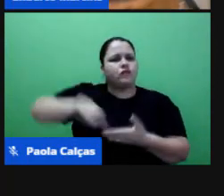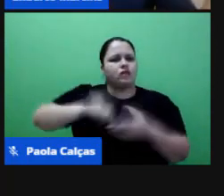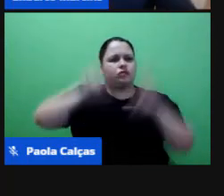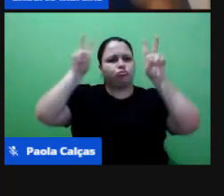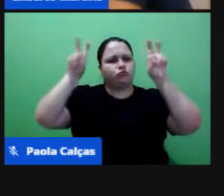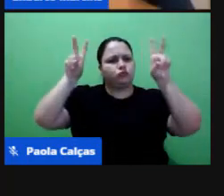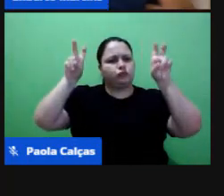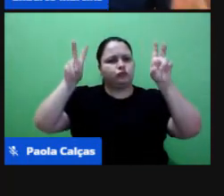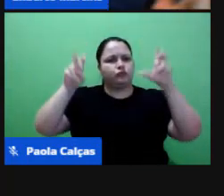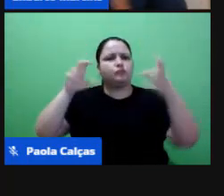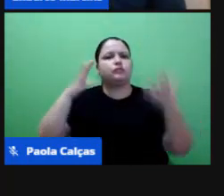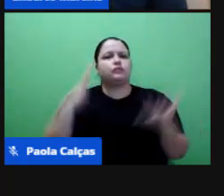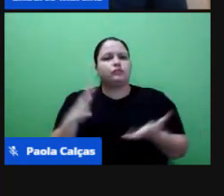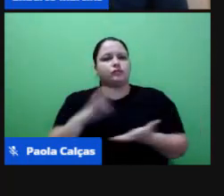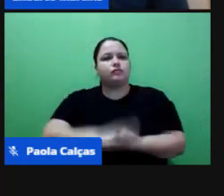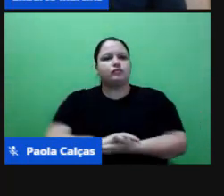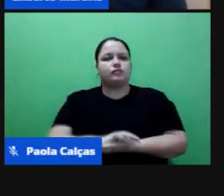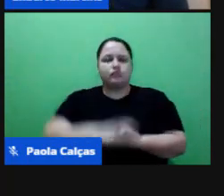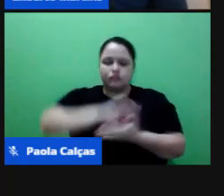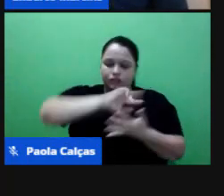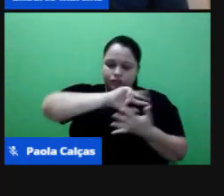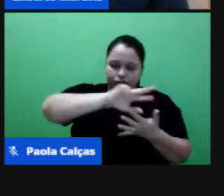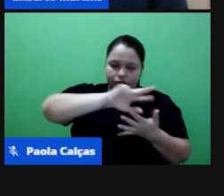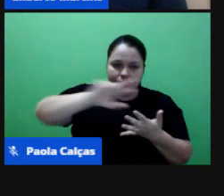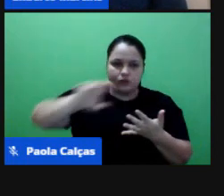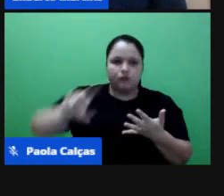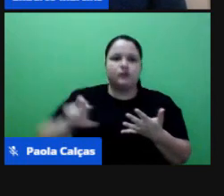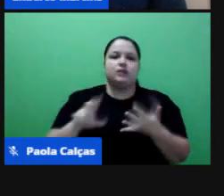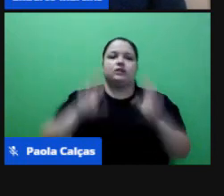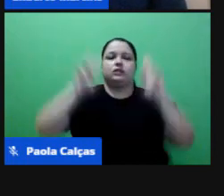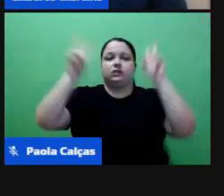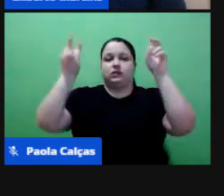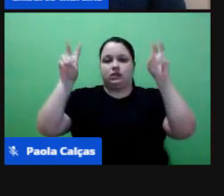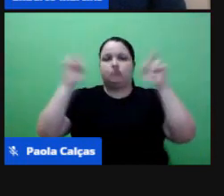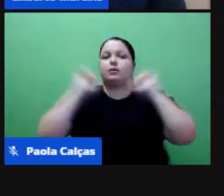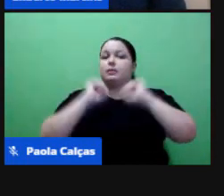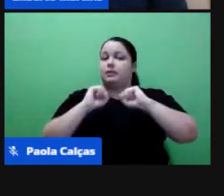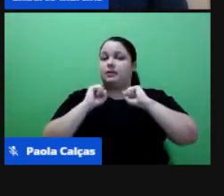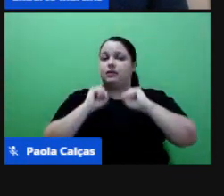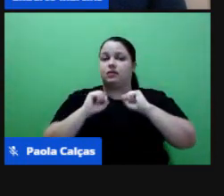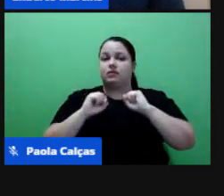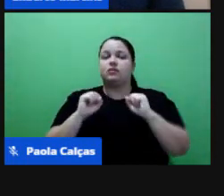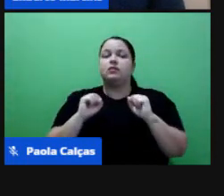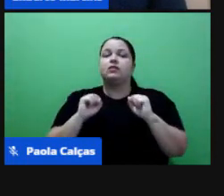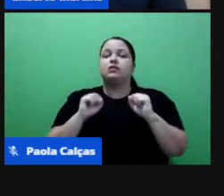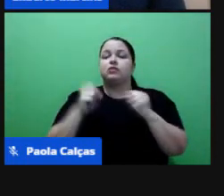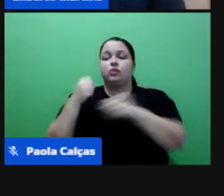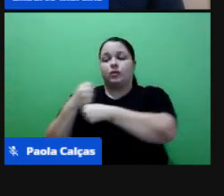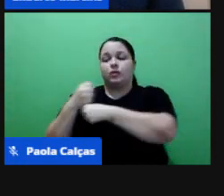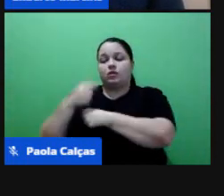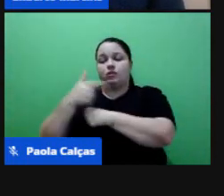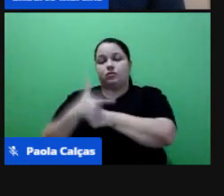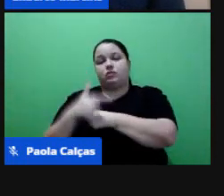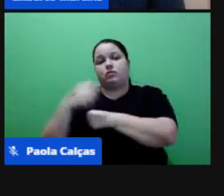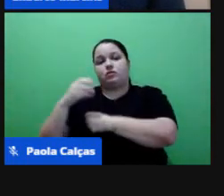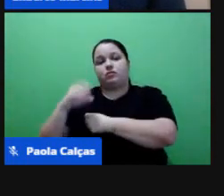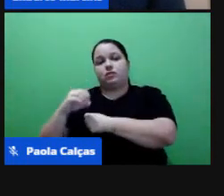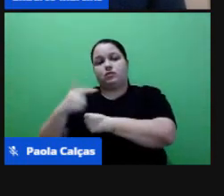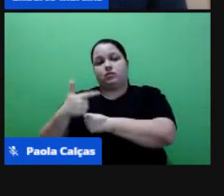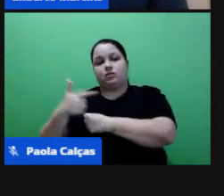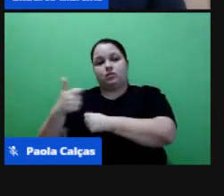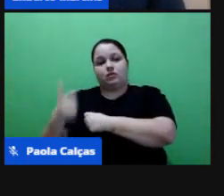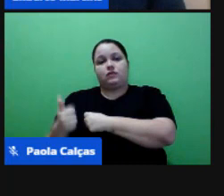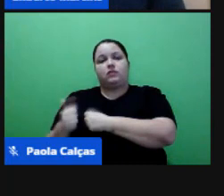nas suas diversas temáticas que esse aluno deve, ao final deste ano, alcançar